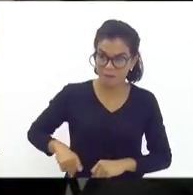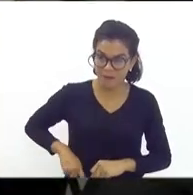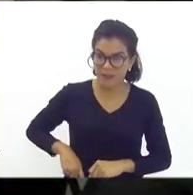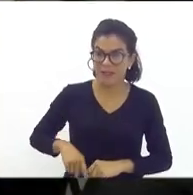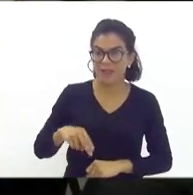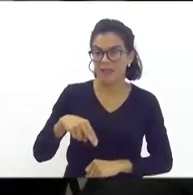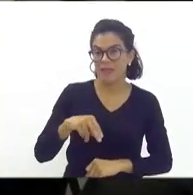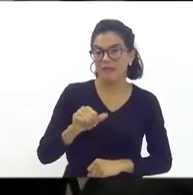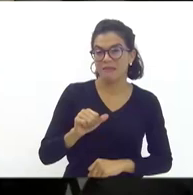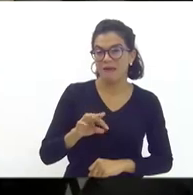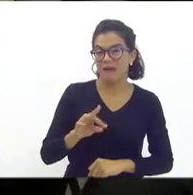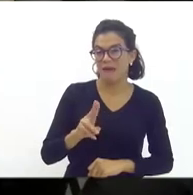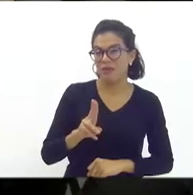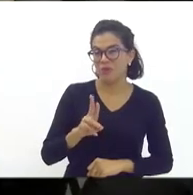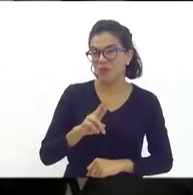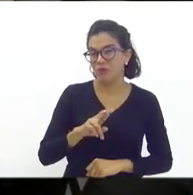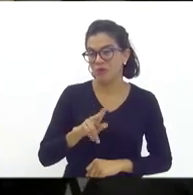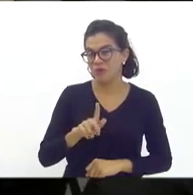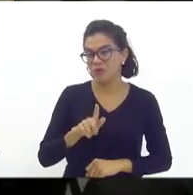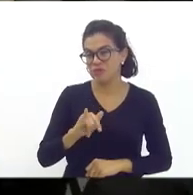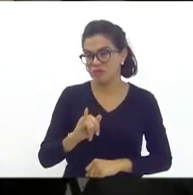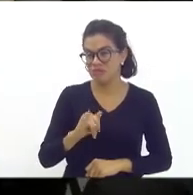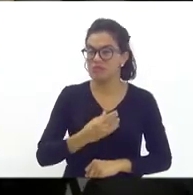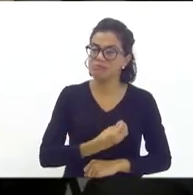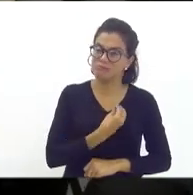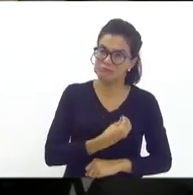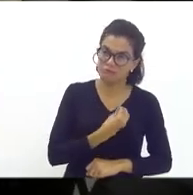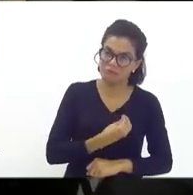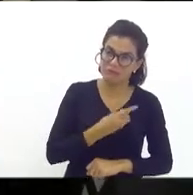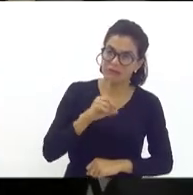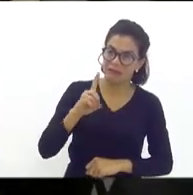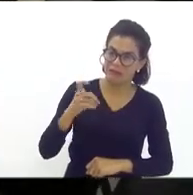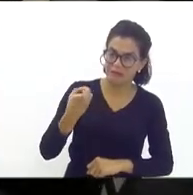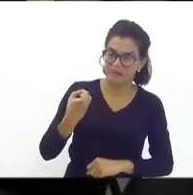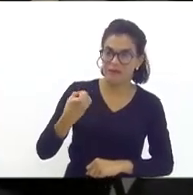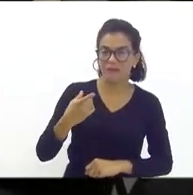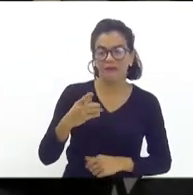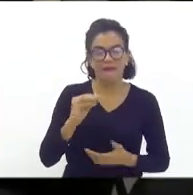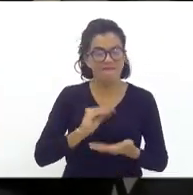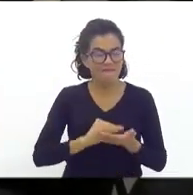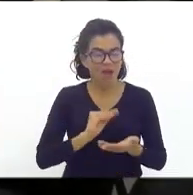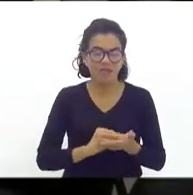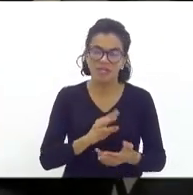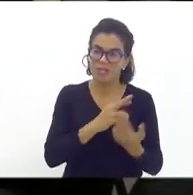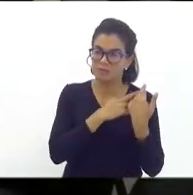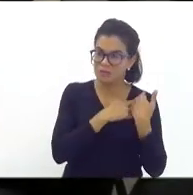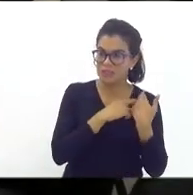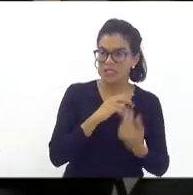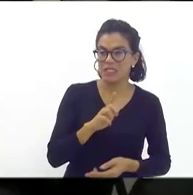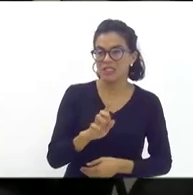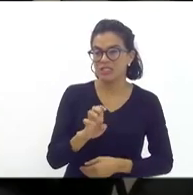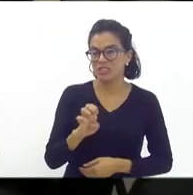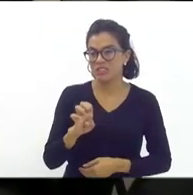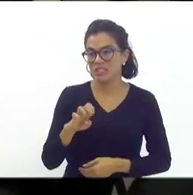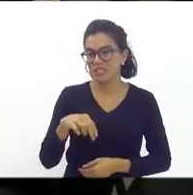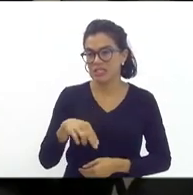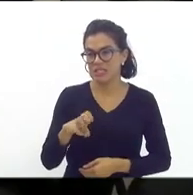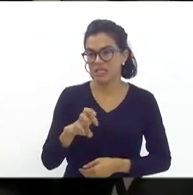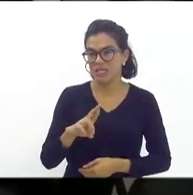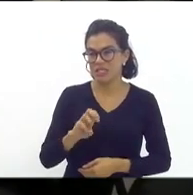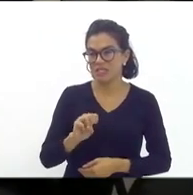Hoje teve aqui falou a ingerência diz que não